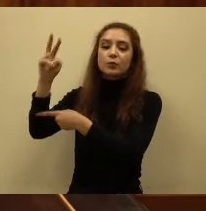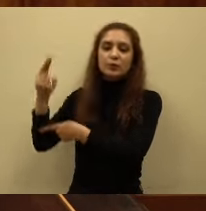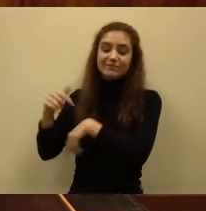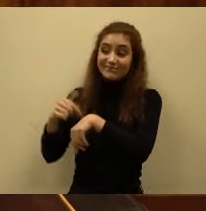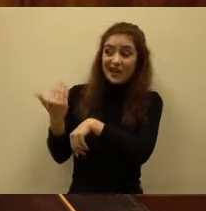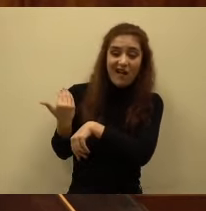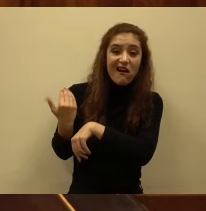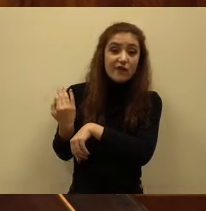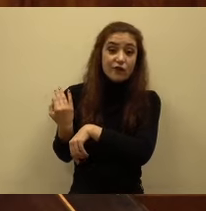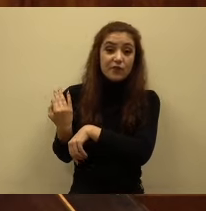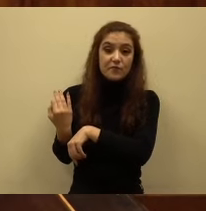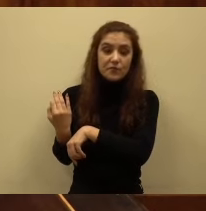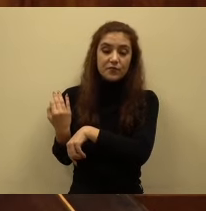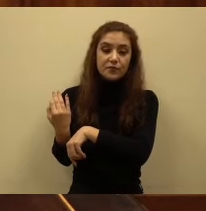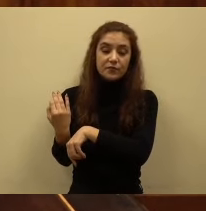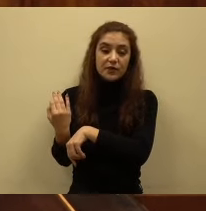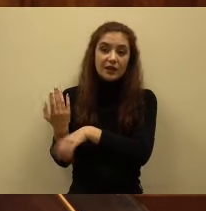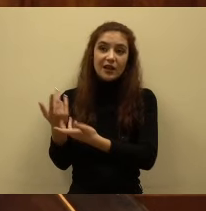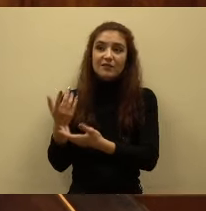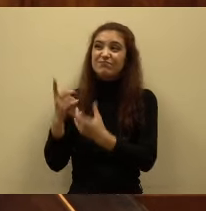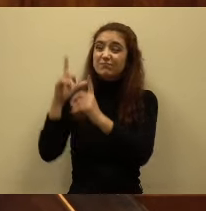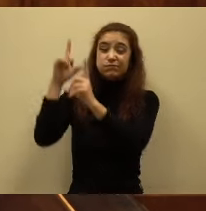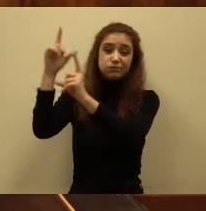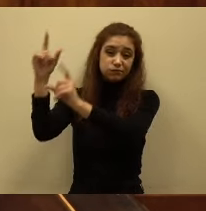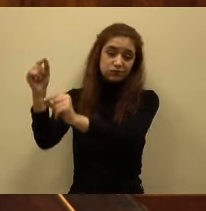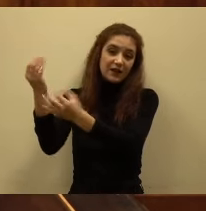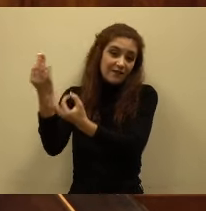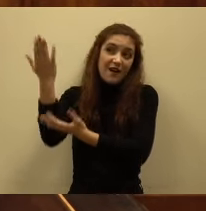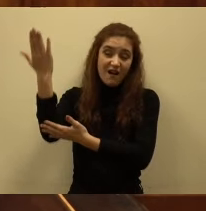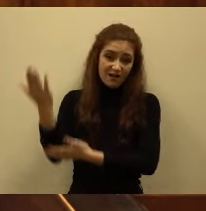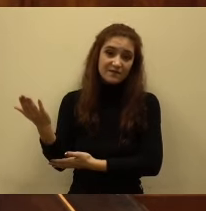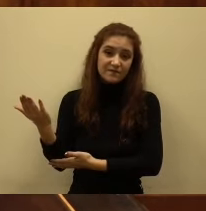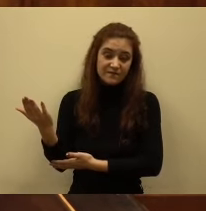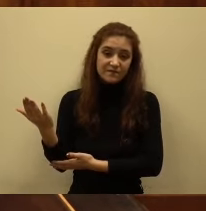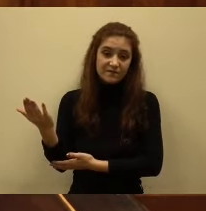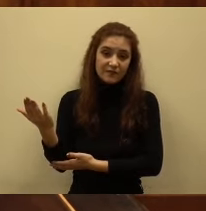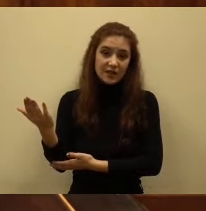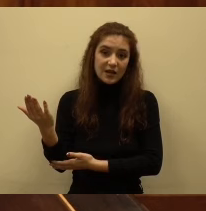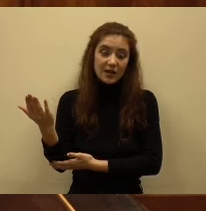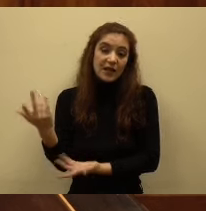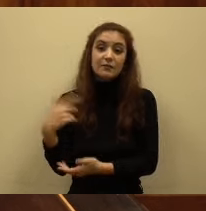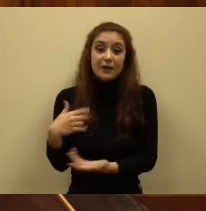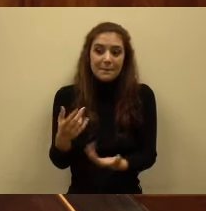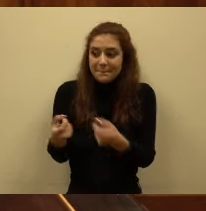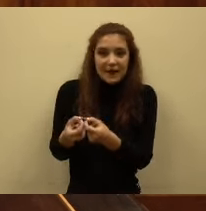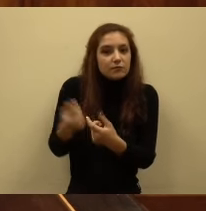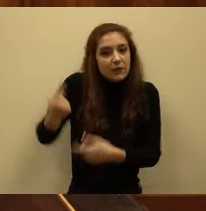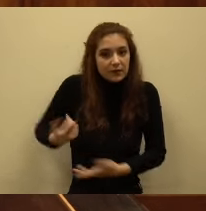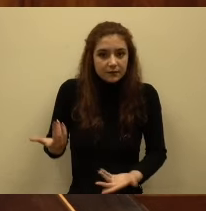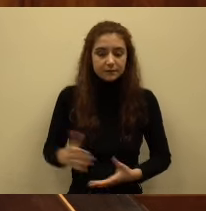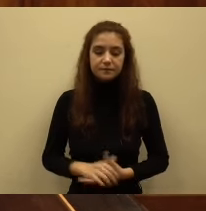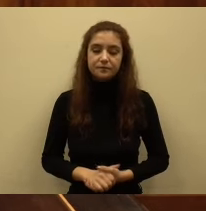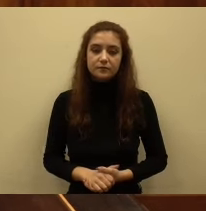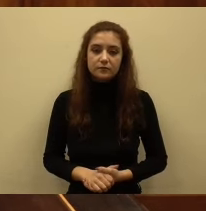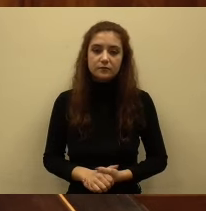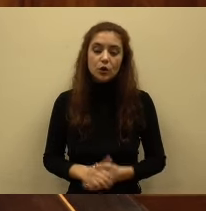próximos e que estão longe e que, de facto, estão perto e têm que estar perto. O Chega